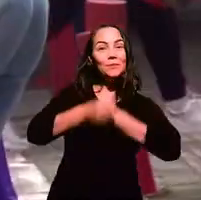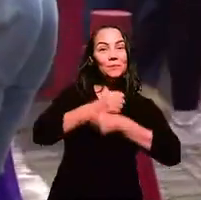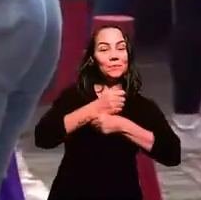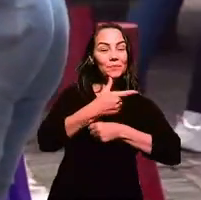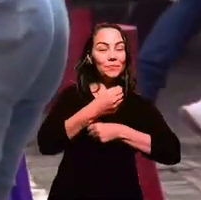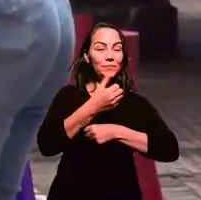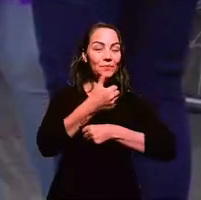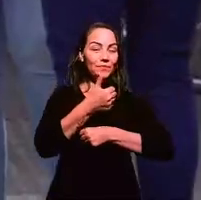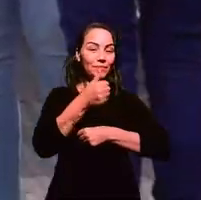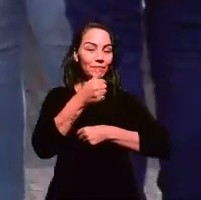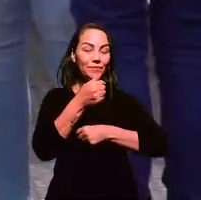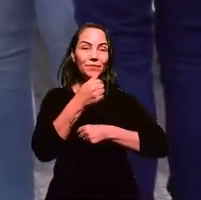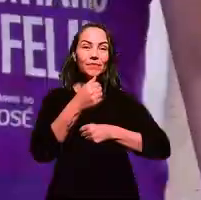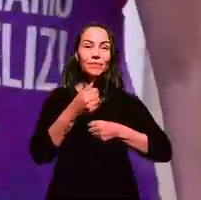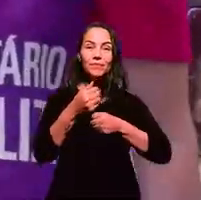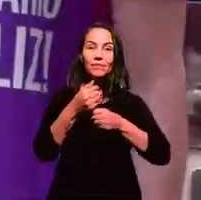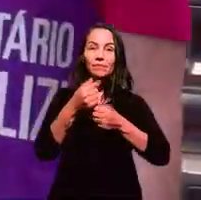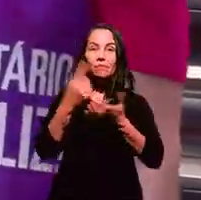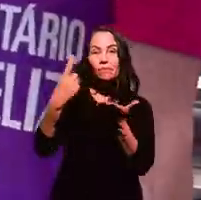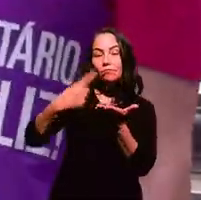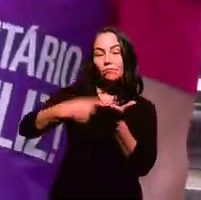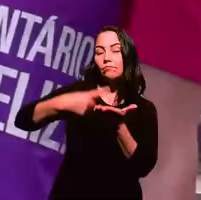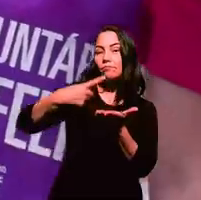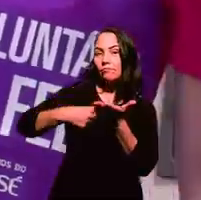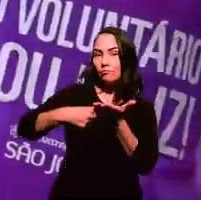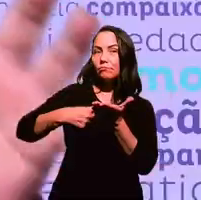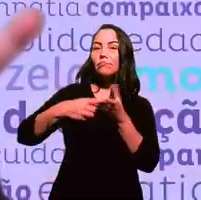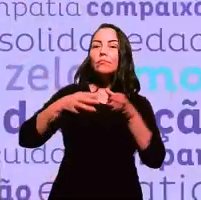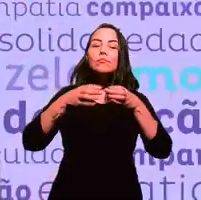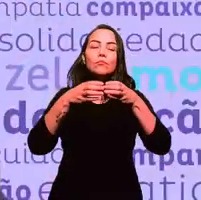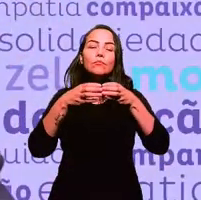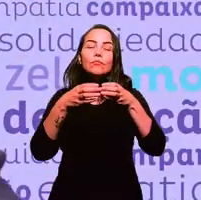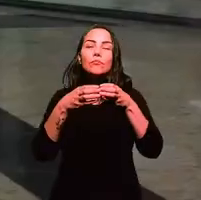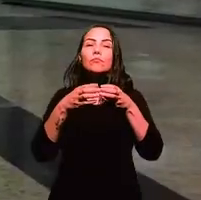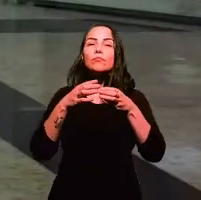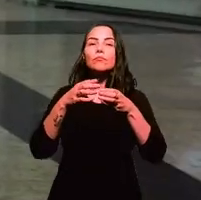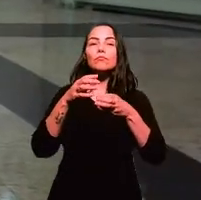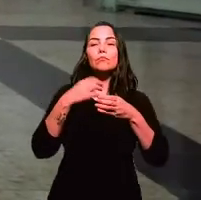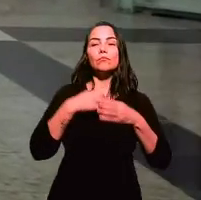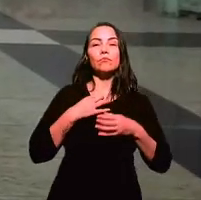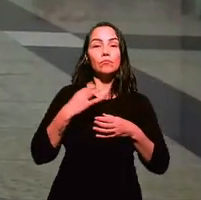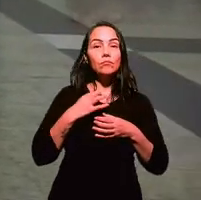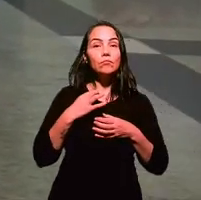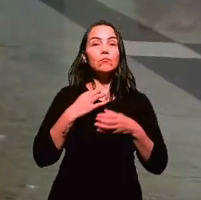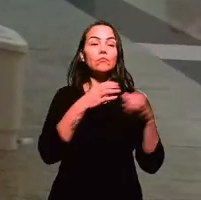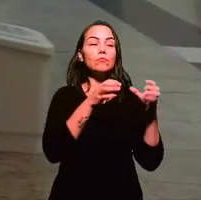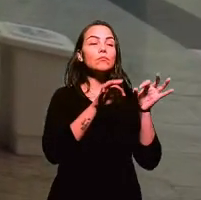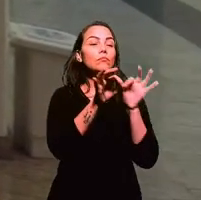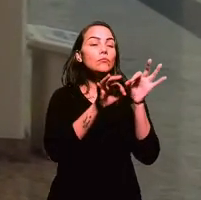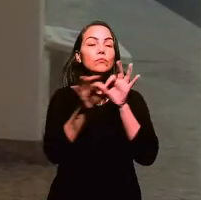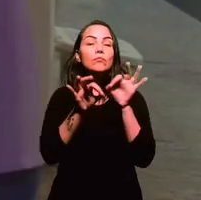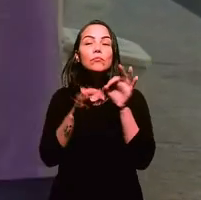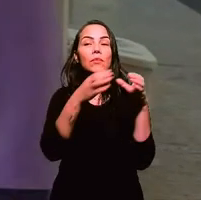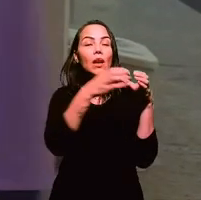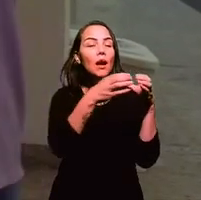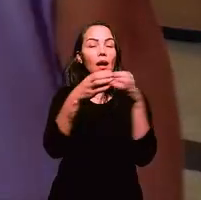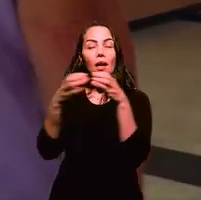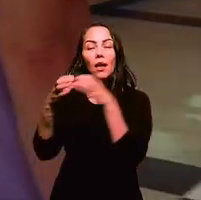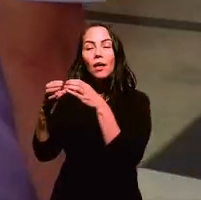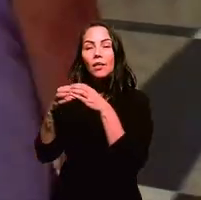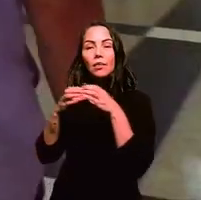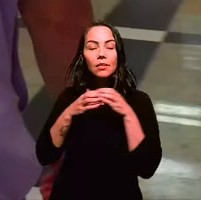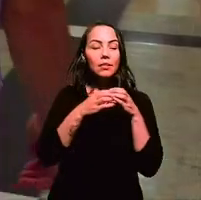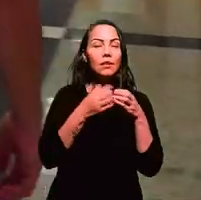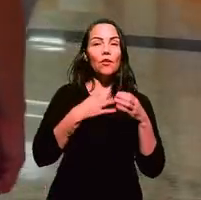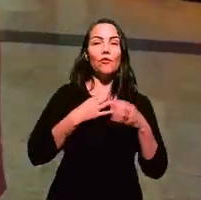de Voluntários e houve uma sistematização, organização de grupos definidos, um regulamento para cada grupo